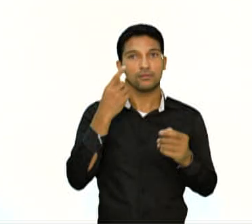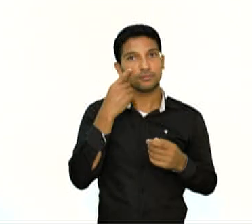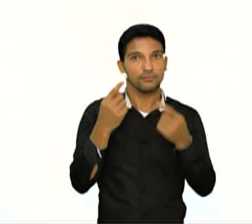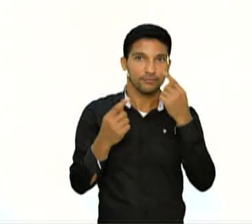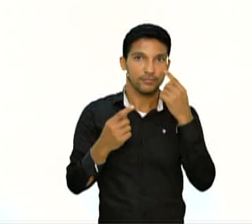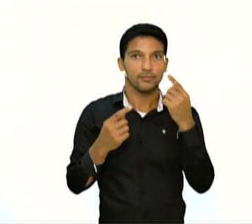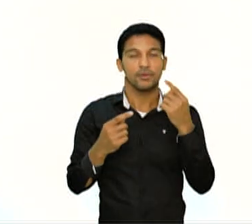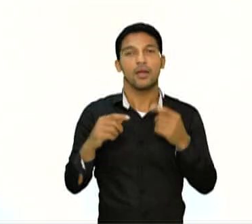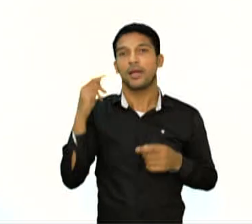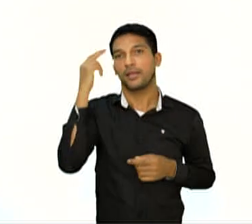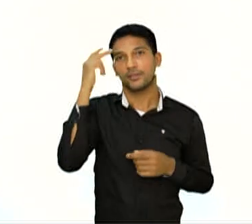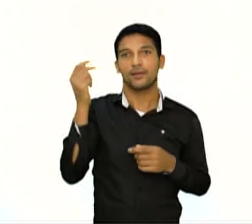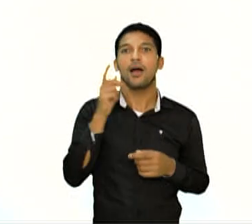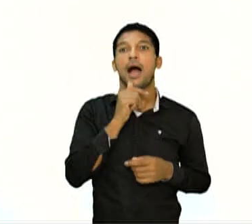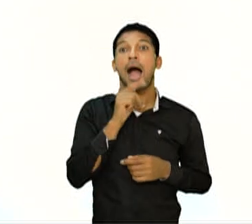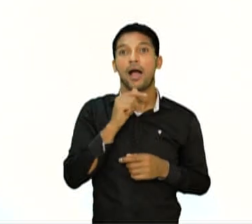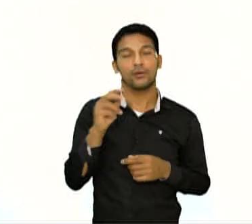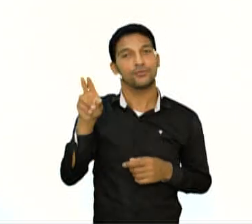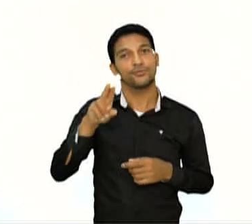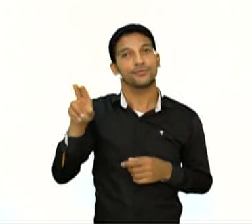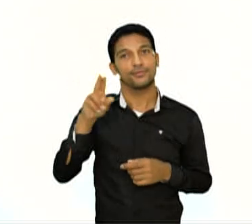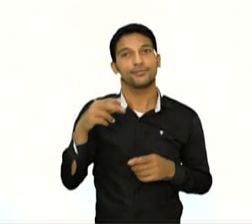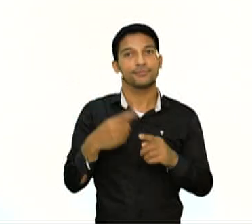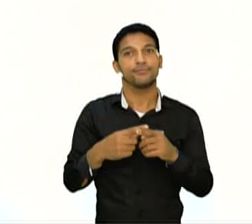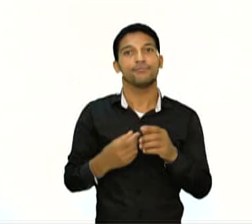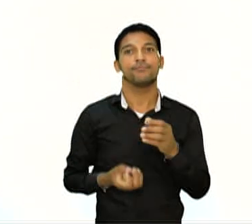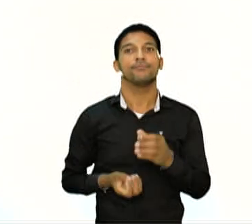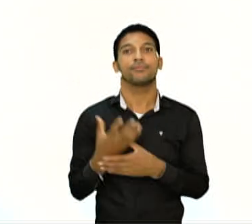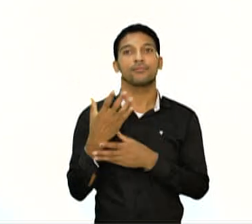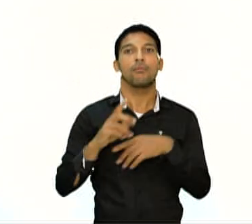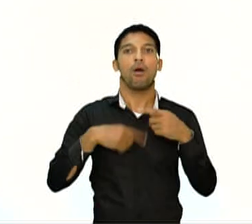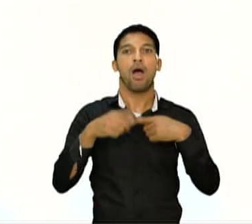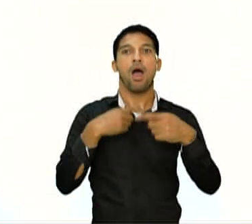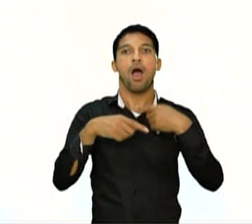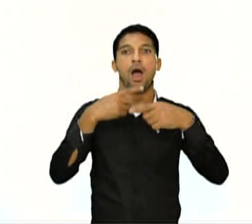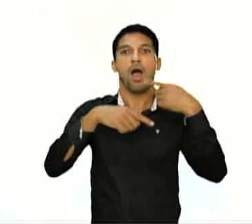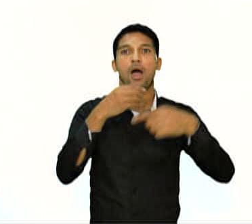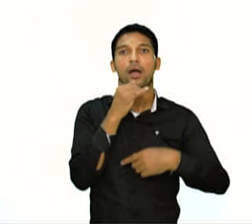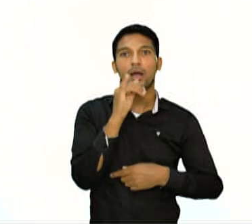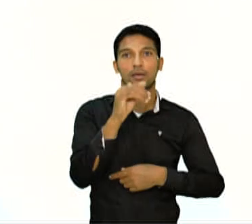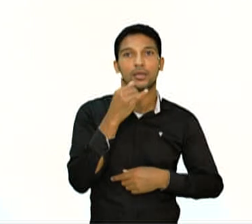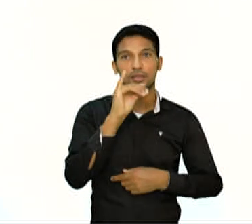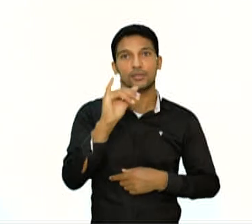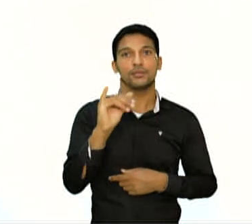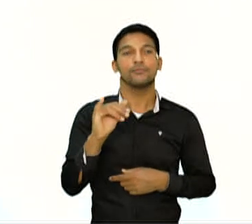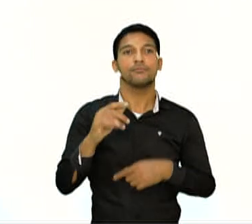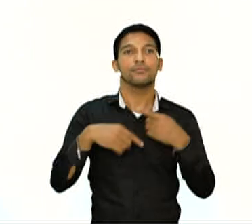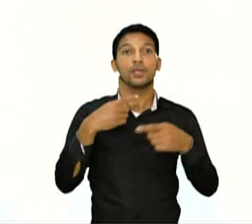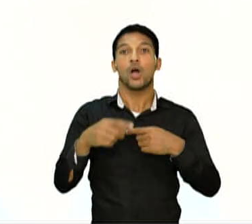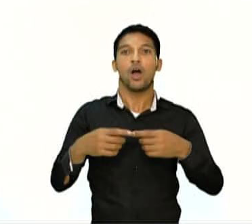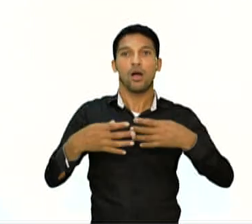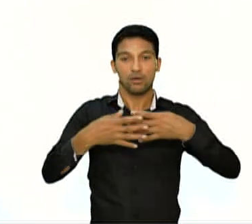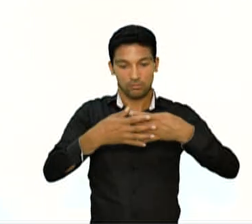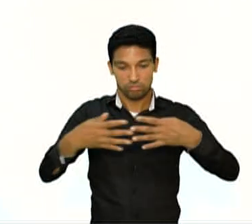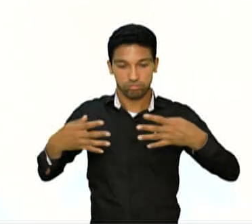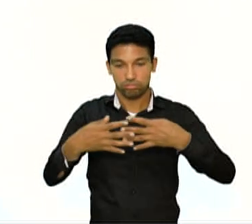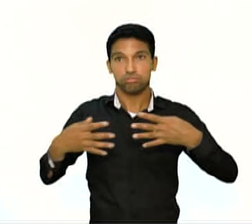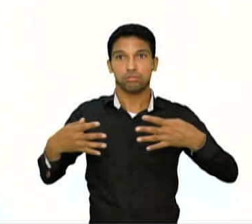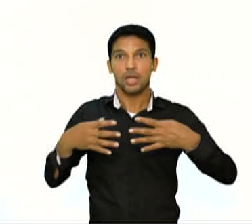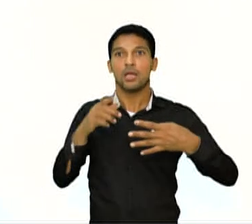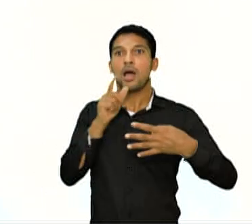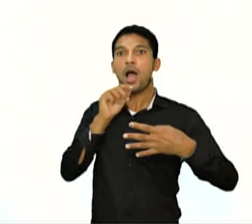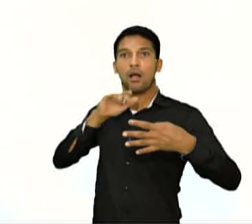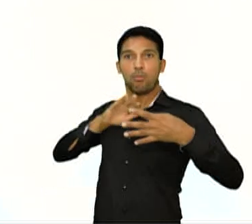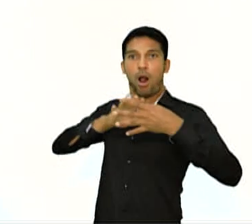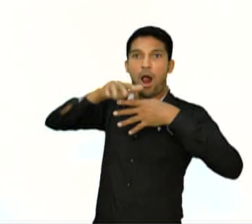óbvio, natural a sua utilização para a geração potencial de energia elétrica a partir das barragens. Logicamente,